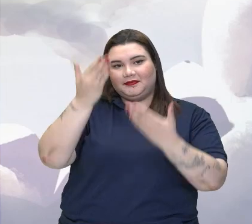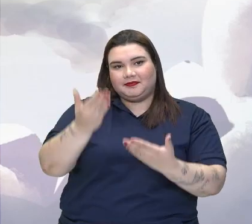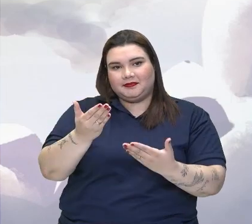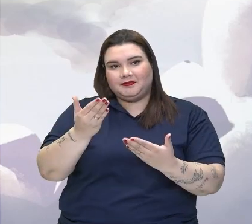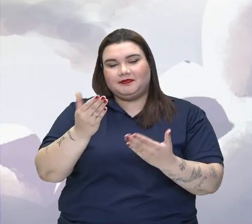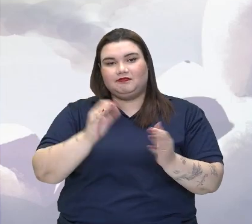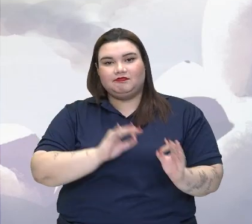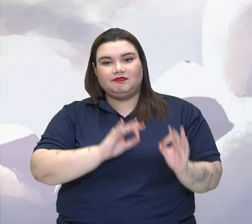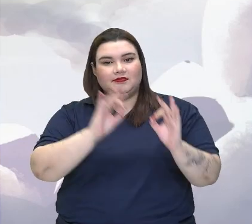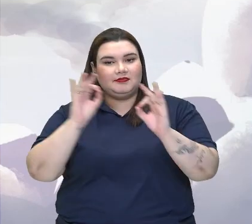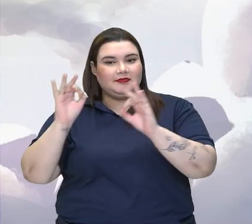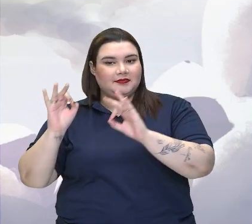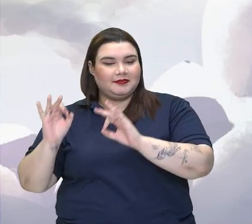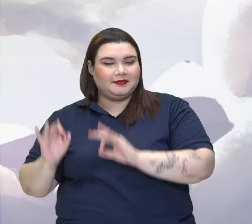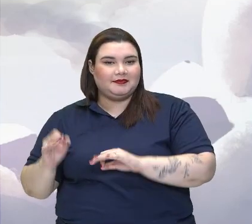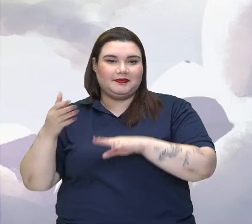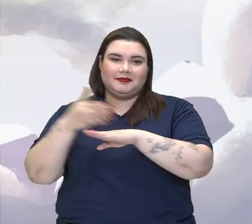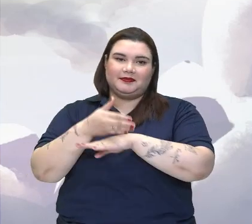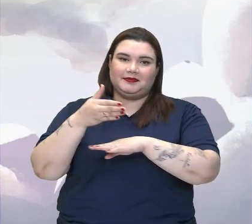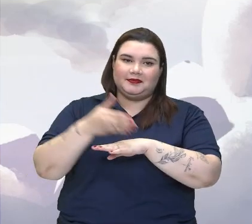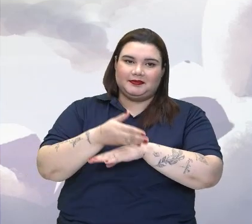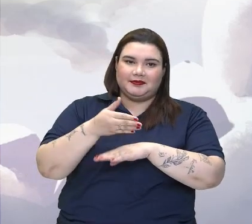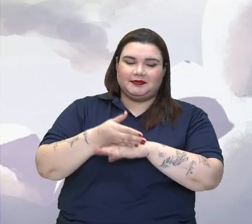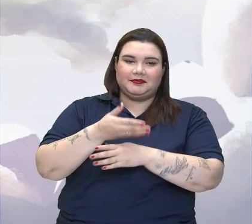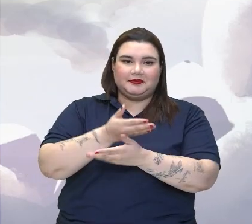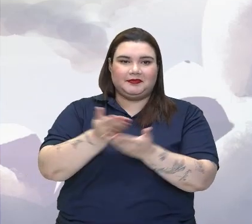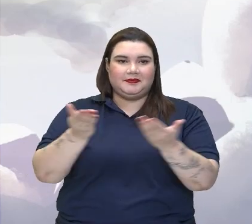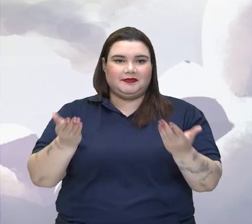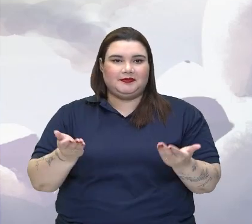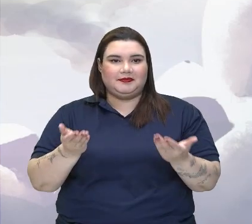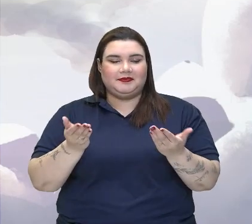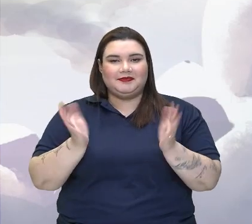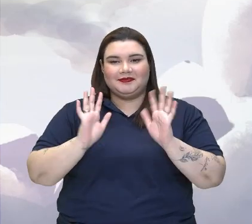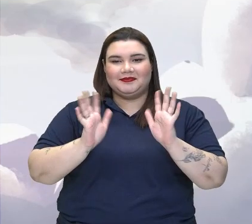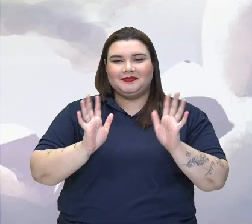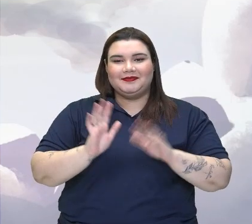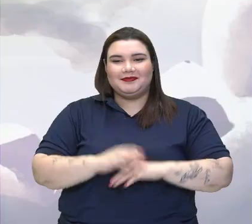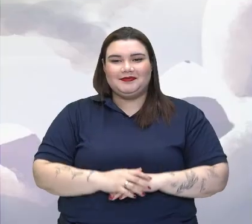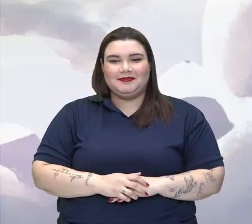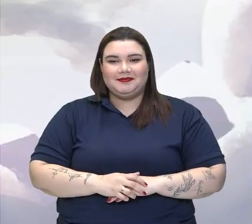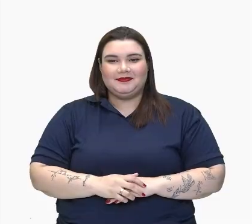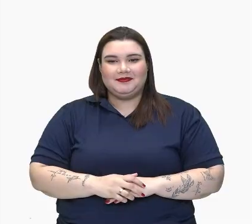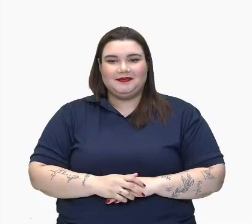obrigado pela atenção e pela participação de vocês. Até a próxima.